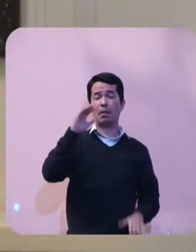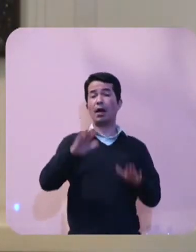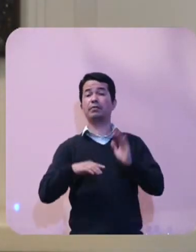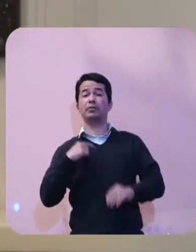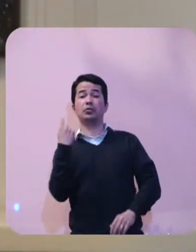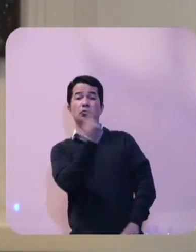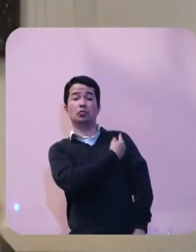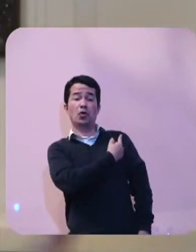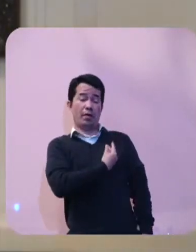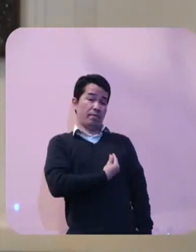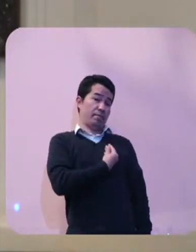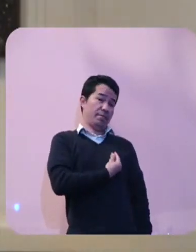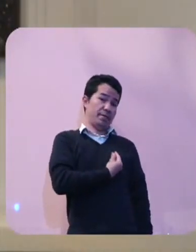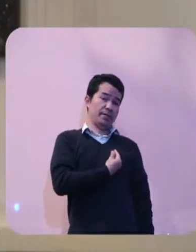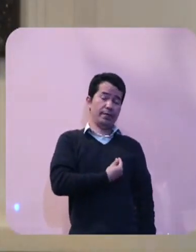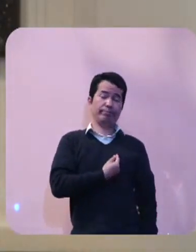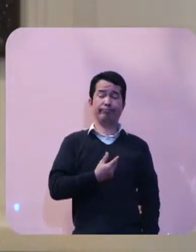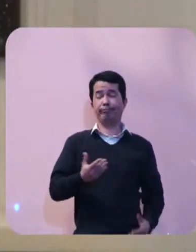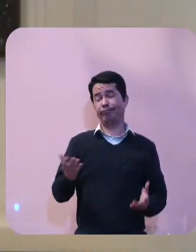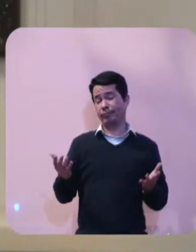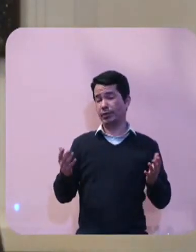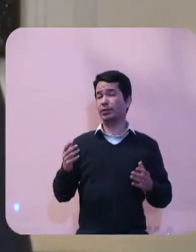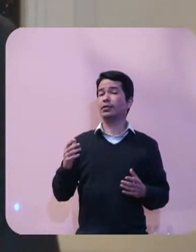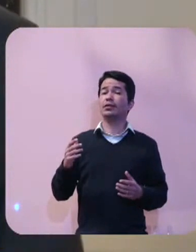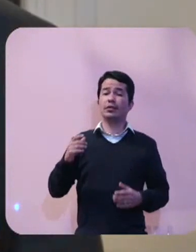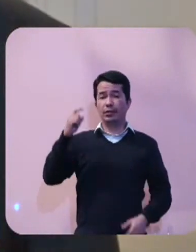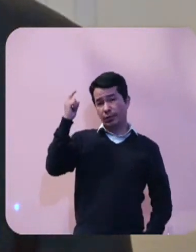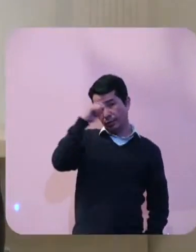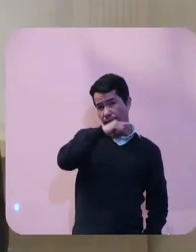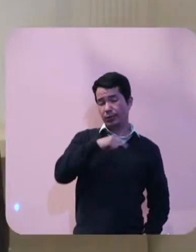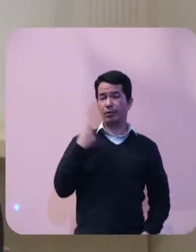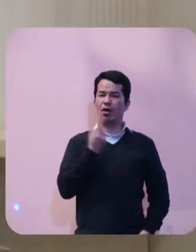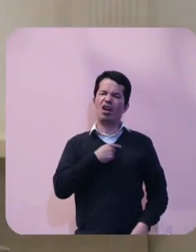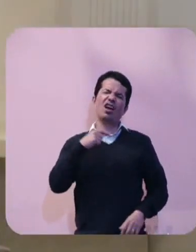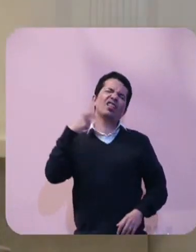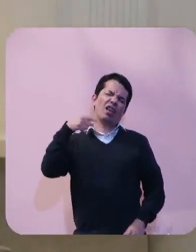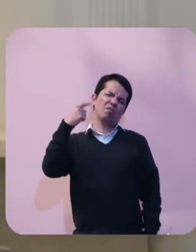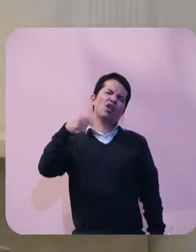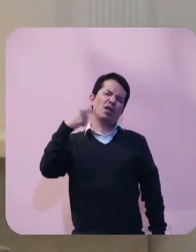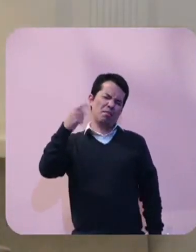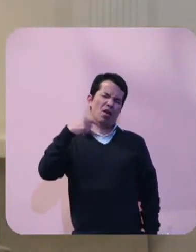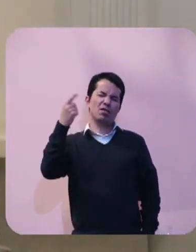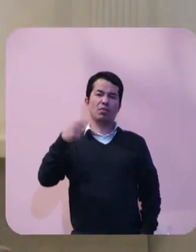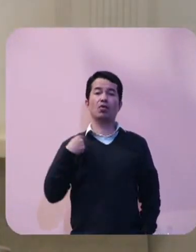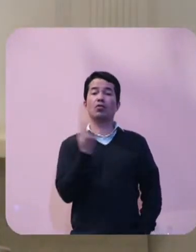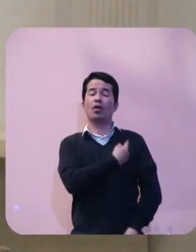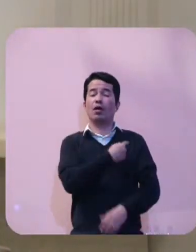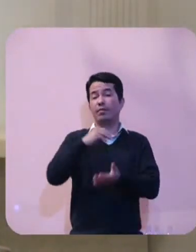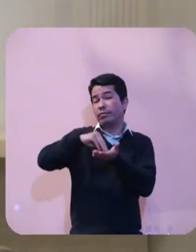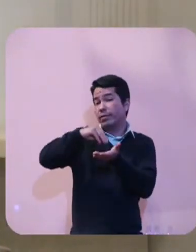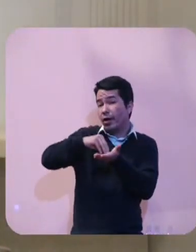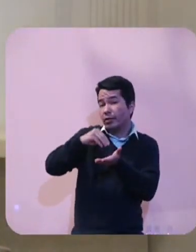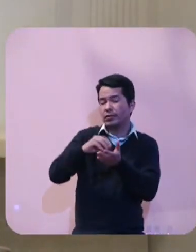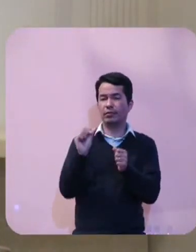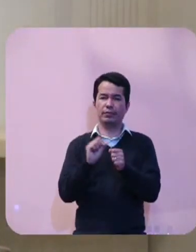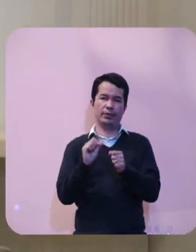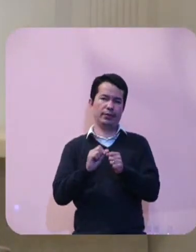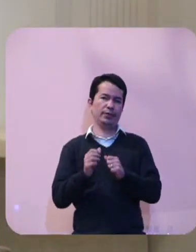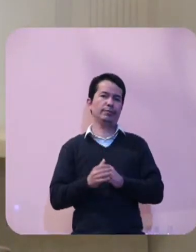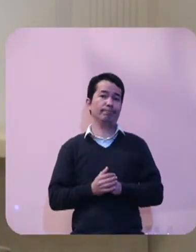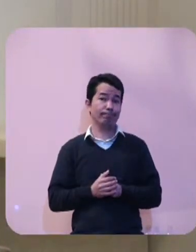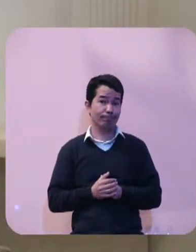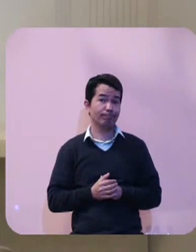deixa para depois, e simplesmente não faz. Mas quando não somos nós quem tratamos